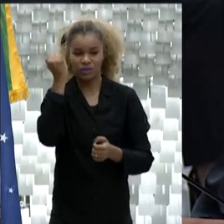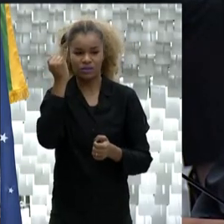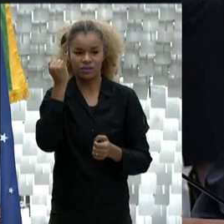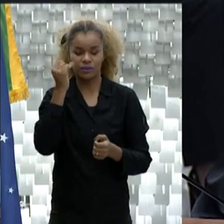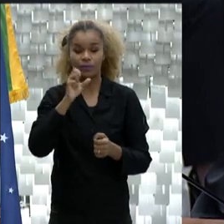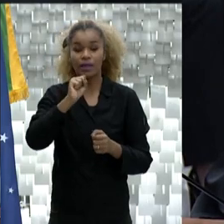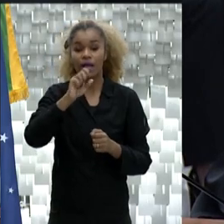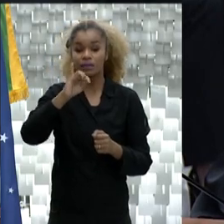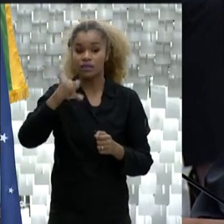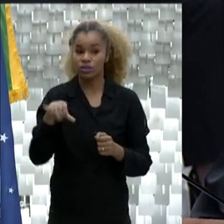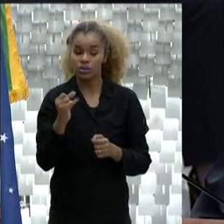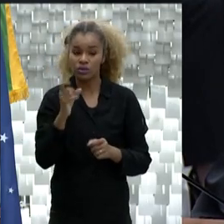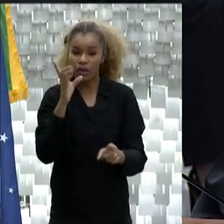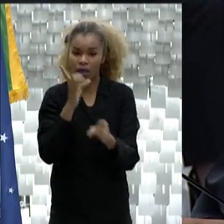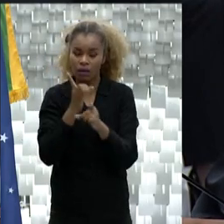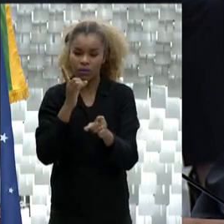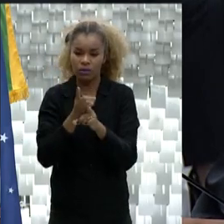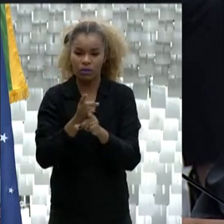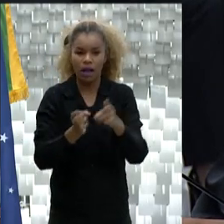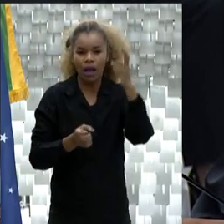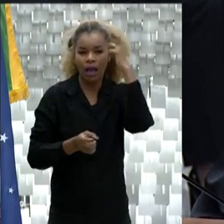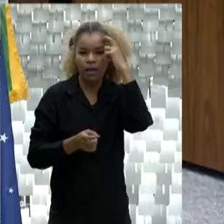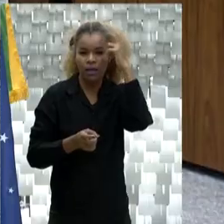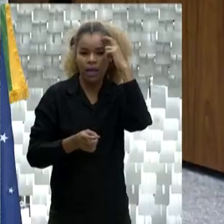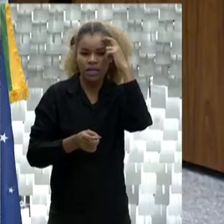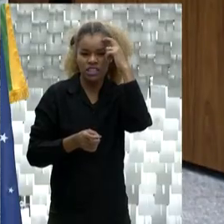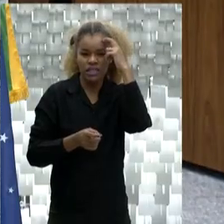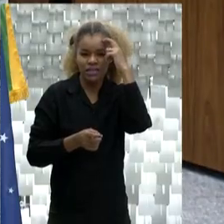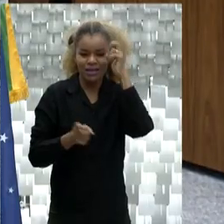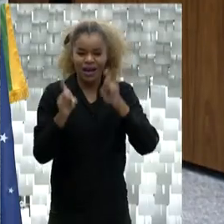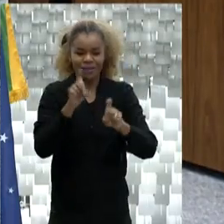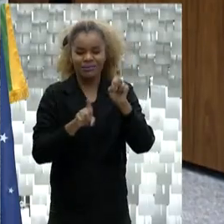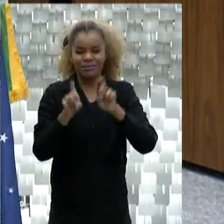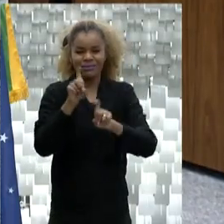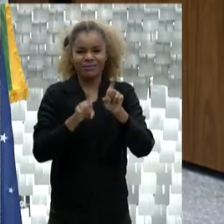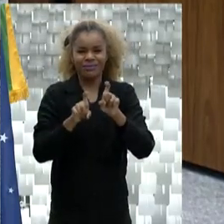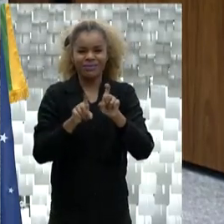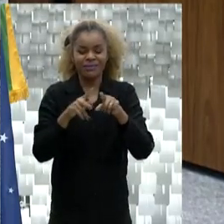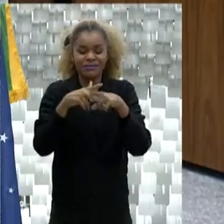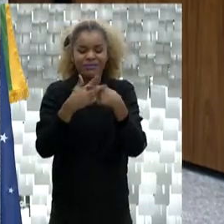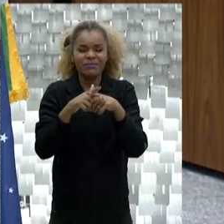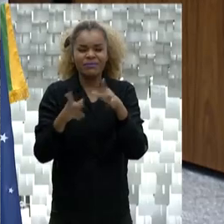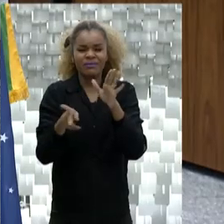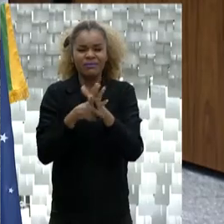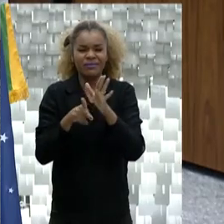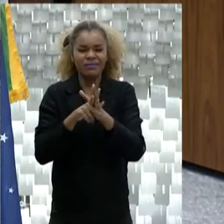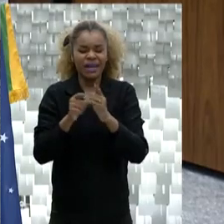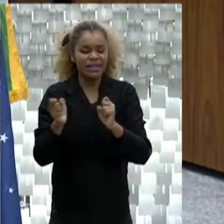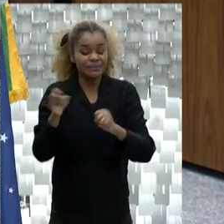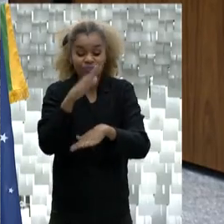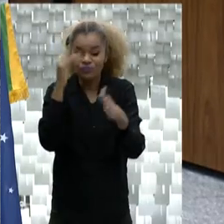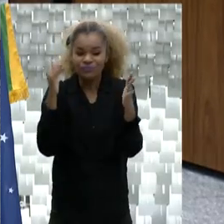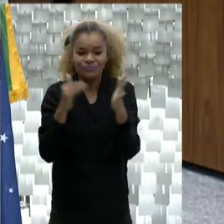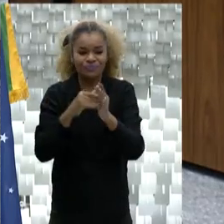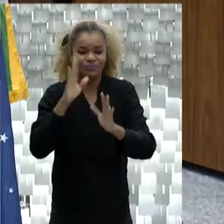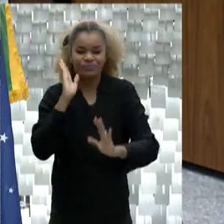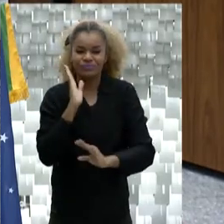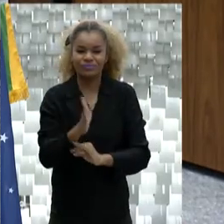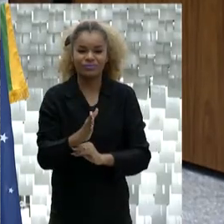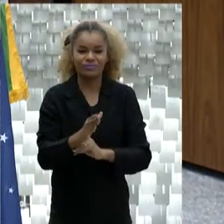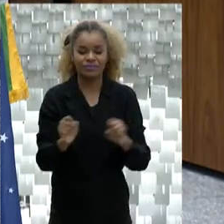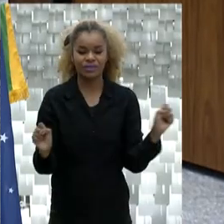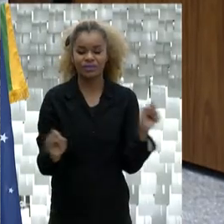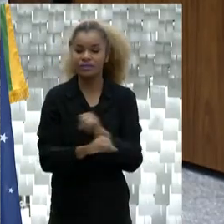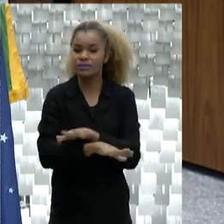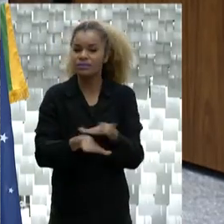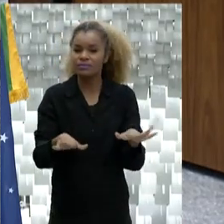encontrou na inteligência artificial as ferramentas para, de uma vez por todas, abolir